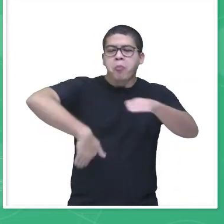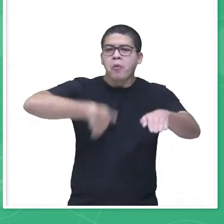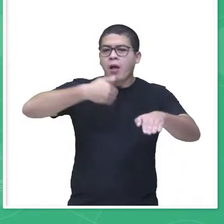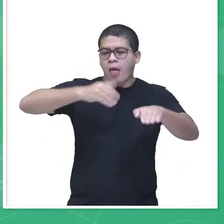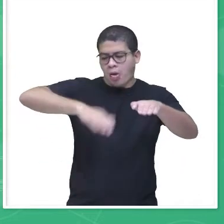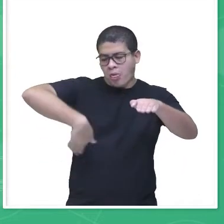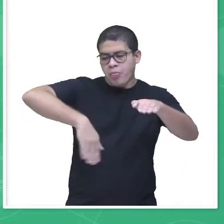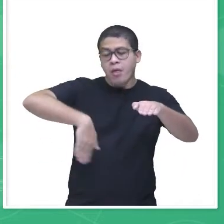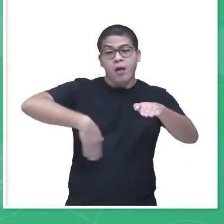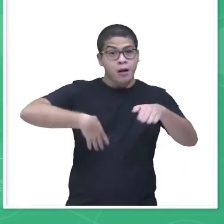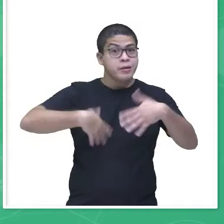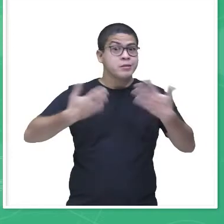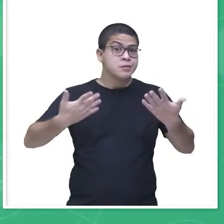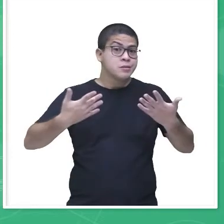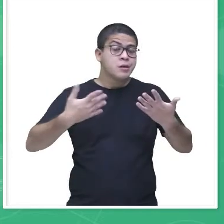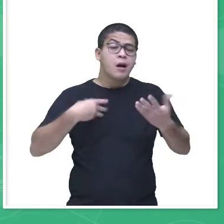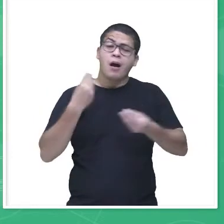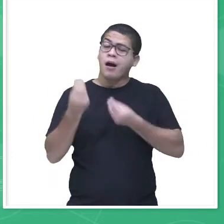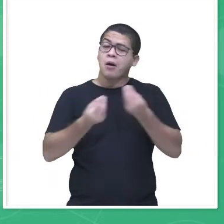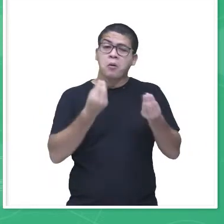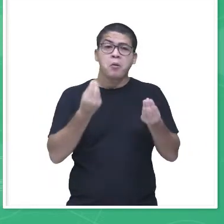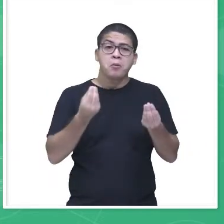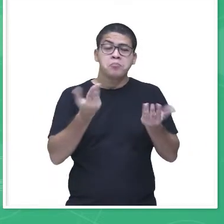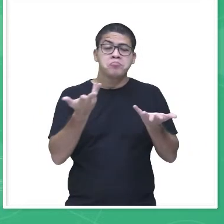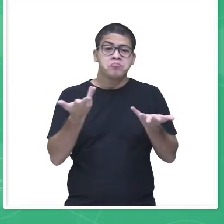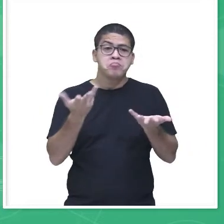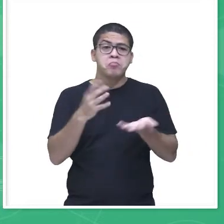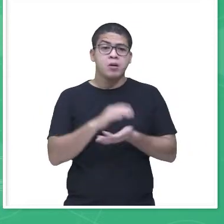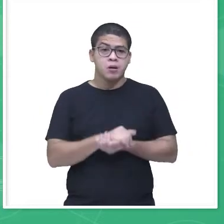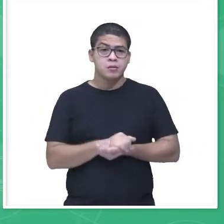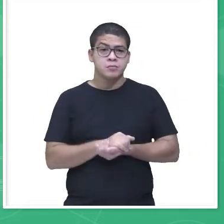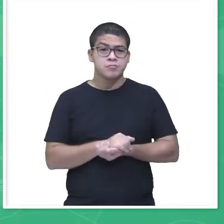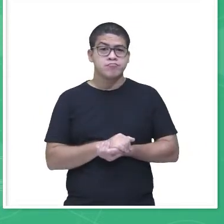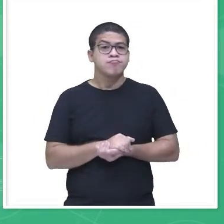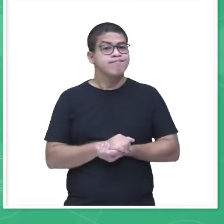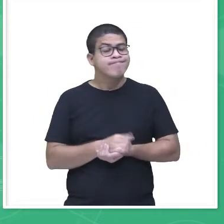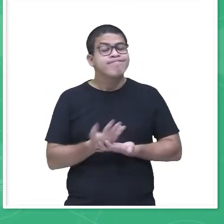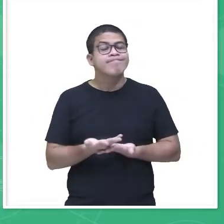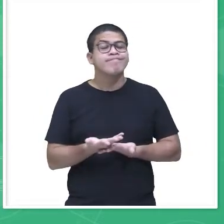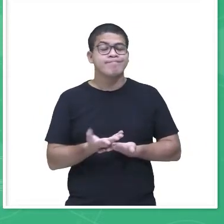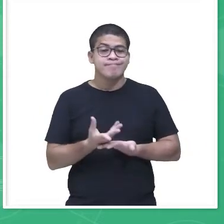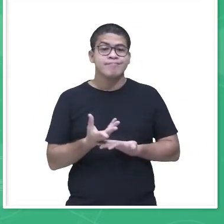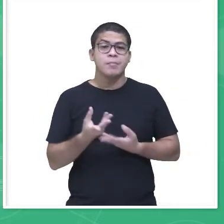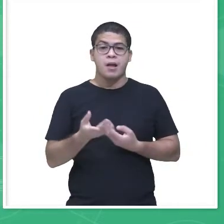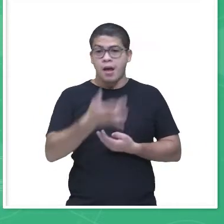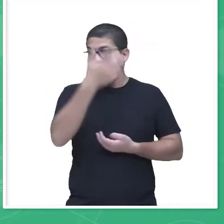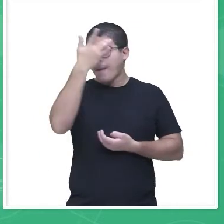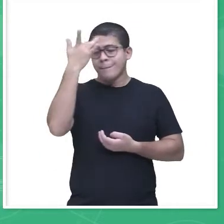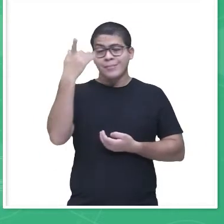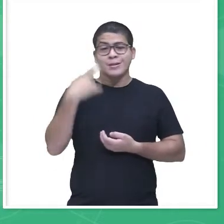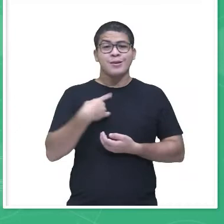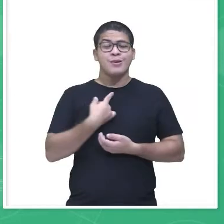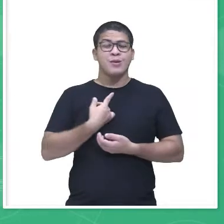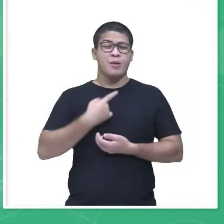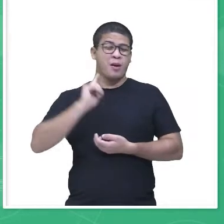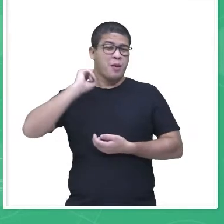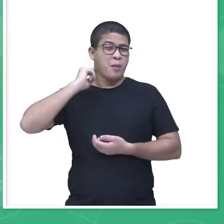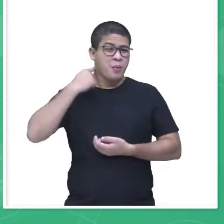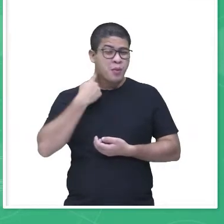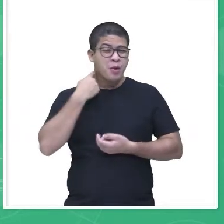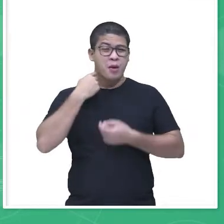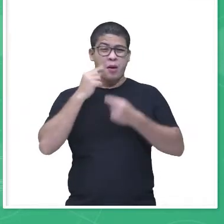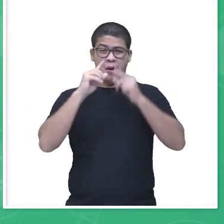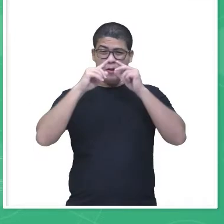para banho, né, para utilizar como balneário e muito menos para consumir a